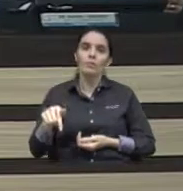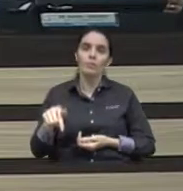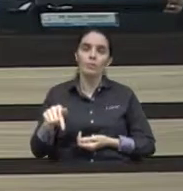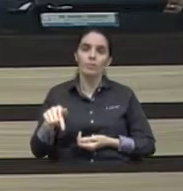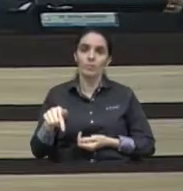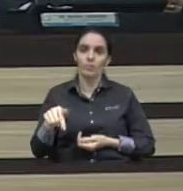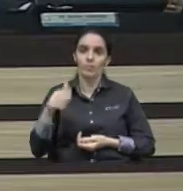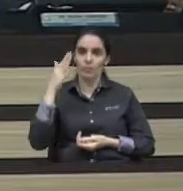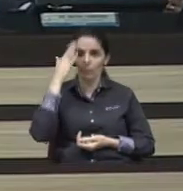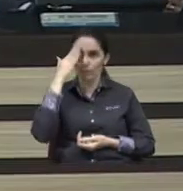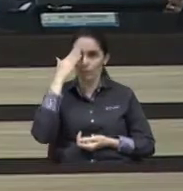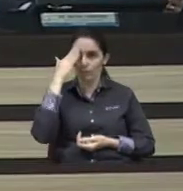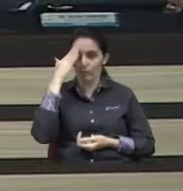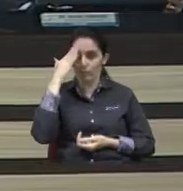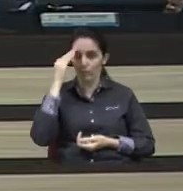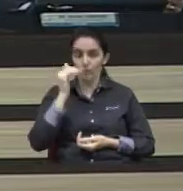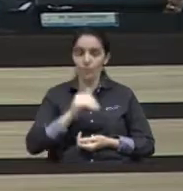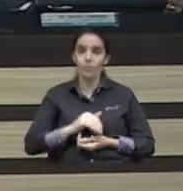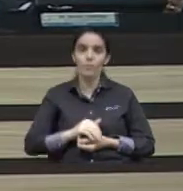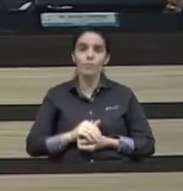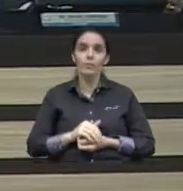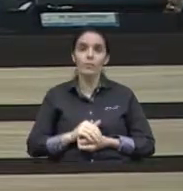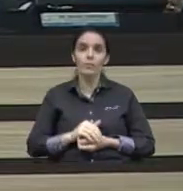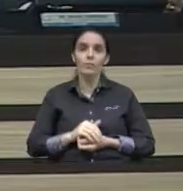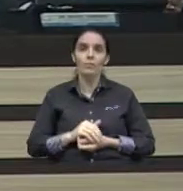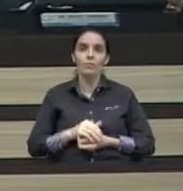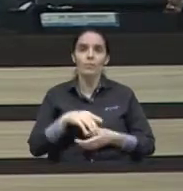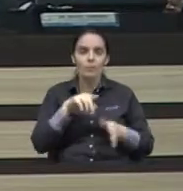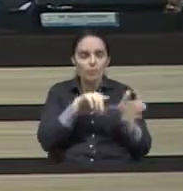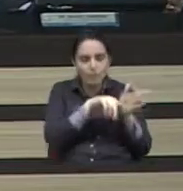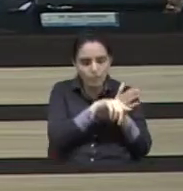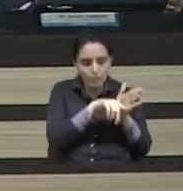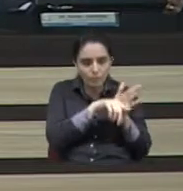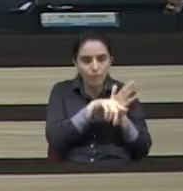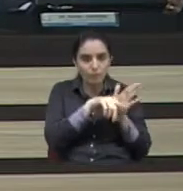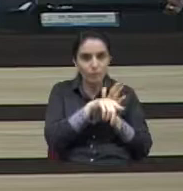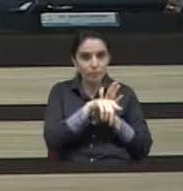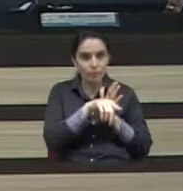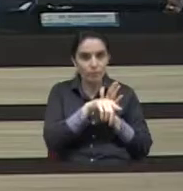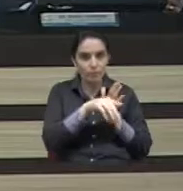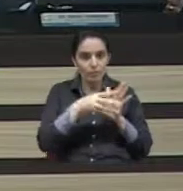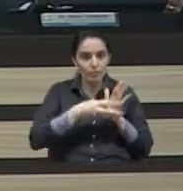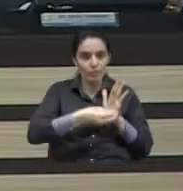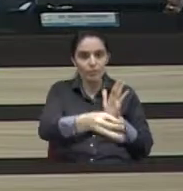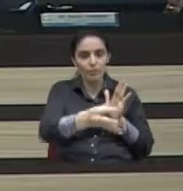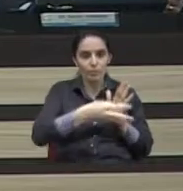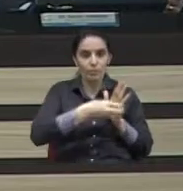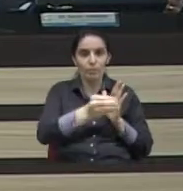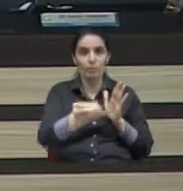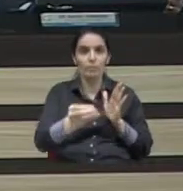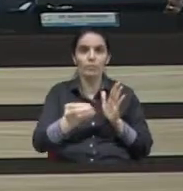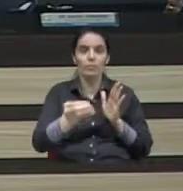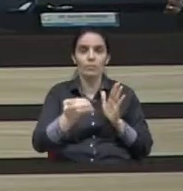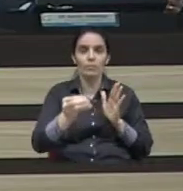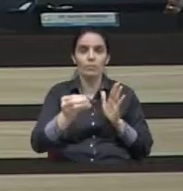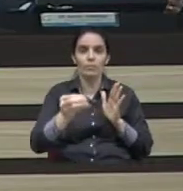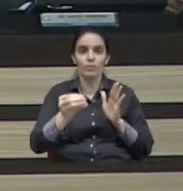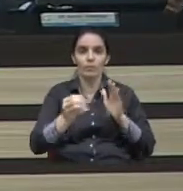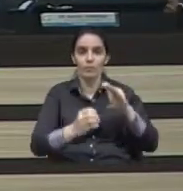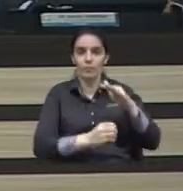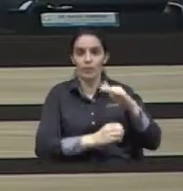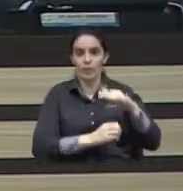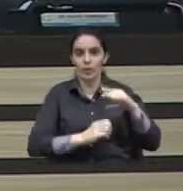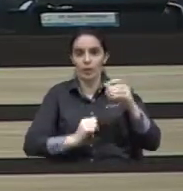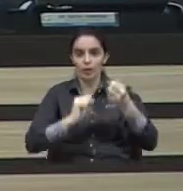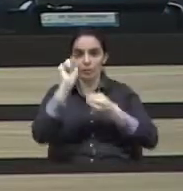696/2017, que requer informações ao Poder Executivo sobre a fiscalização de descarte dos resíduos das fábricas de joias no